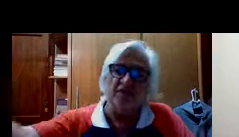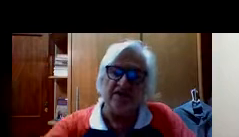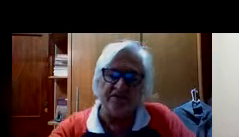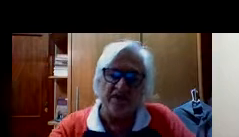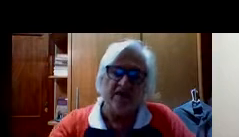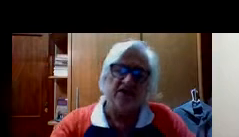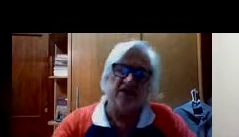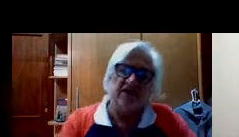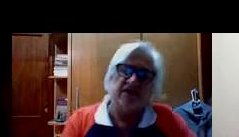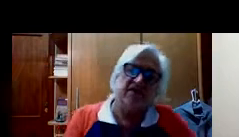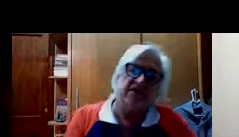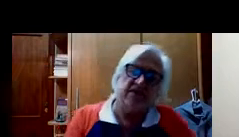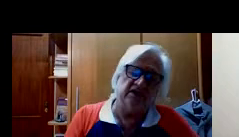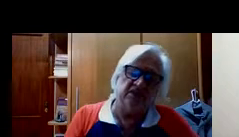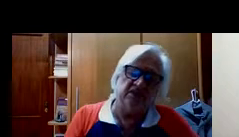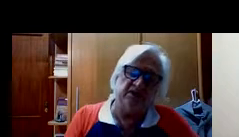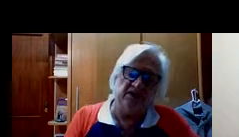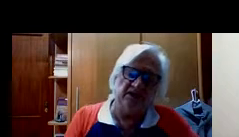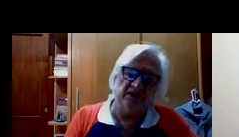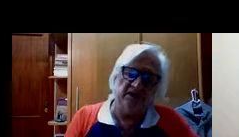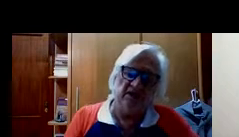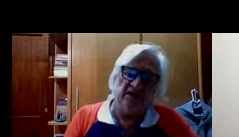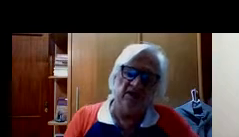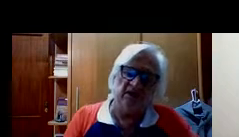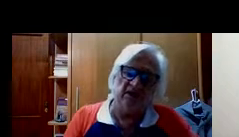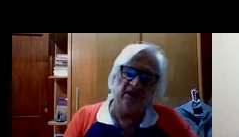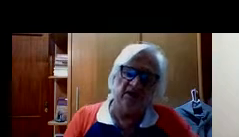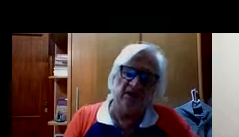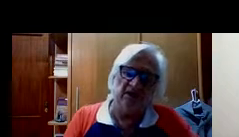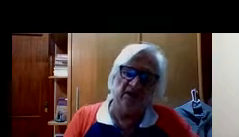se movimentar. Você vai tentar transmitir